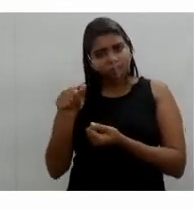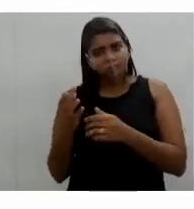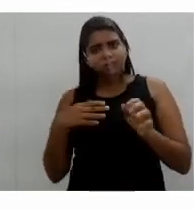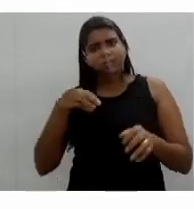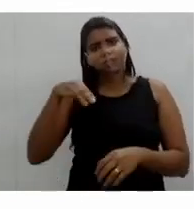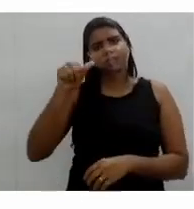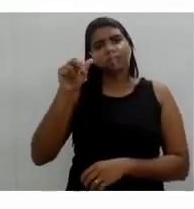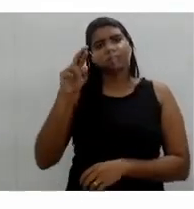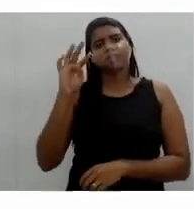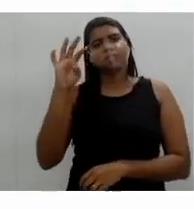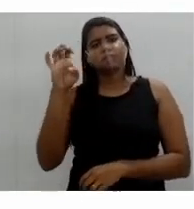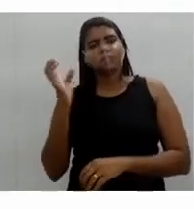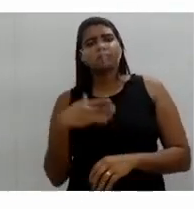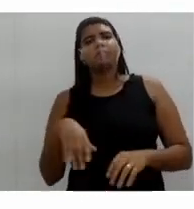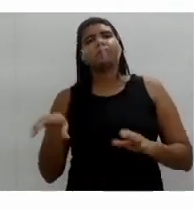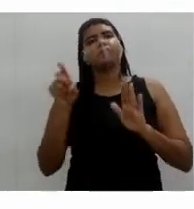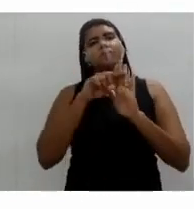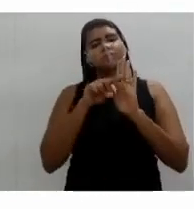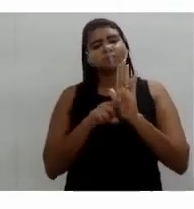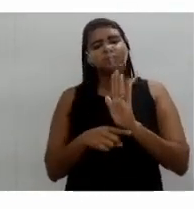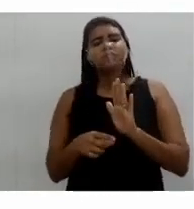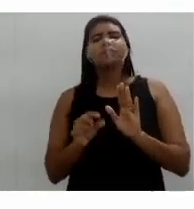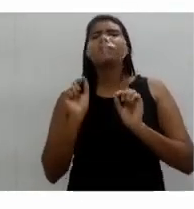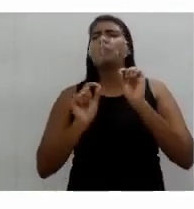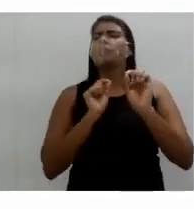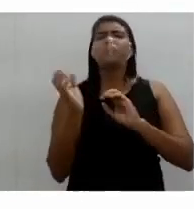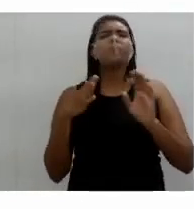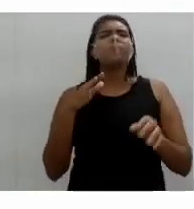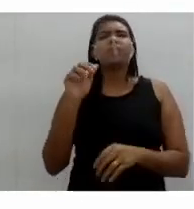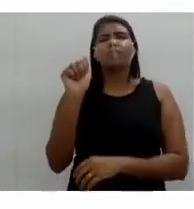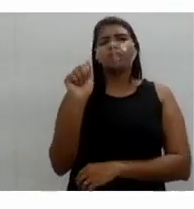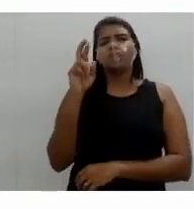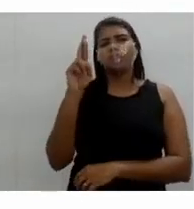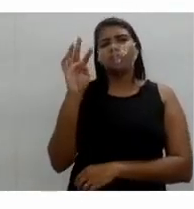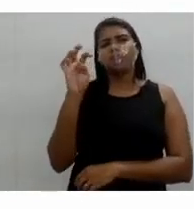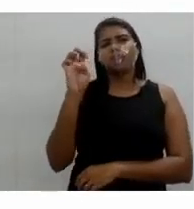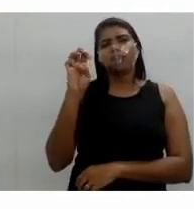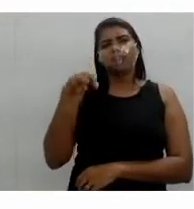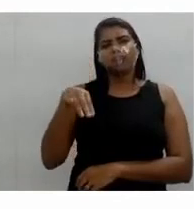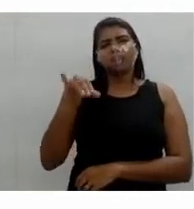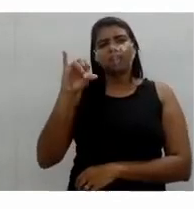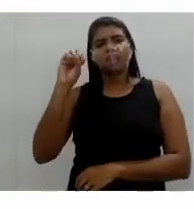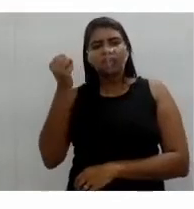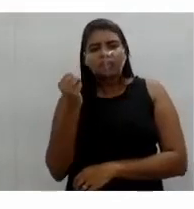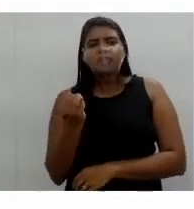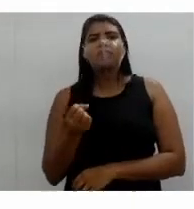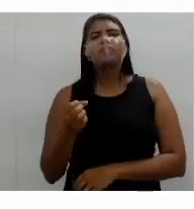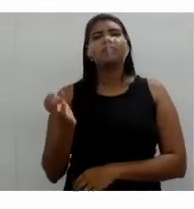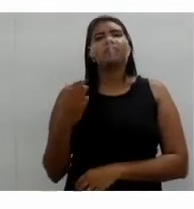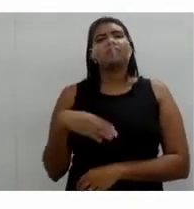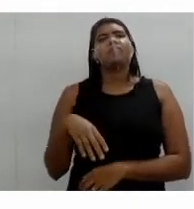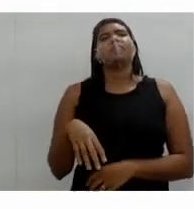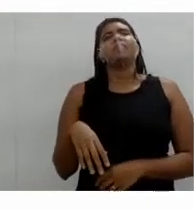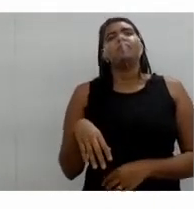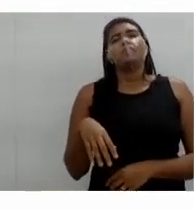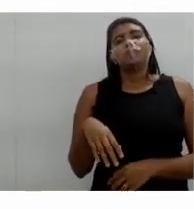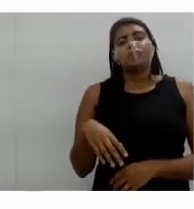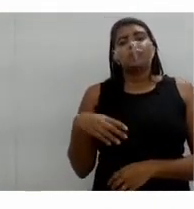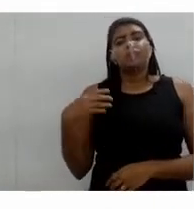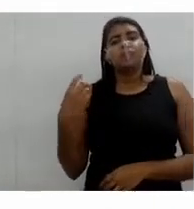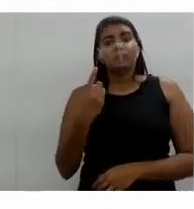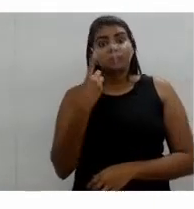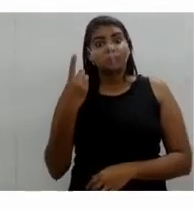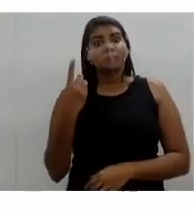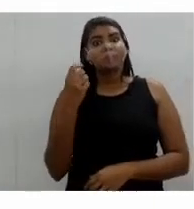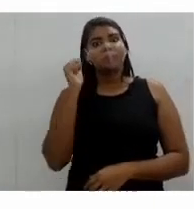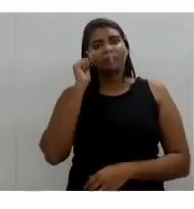gente vai falar um pouco sobre o programa Artemis, né? O que é esse programa? Com o programa Artemis, a NASA levará a primeira mulher e o